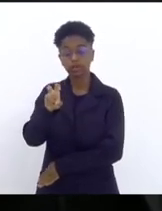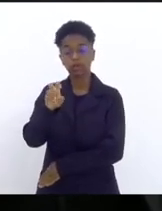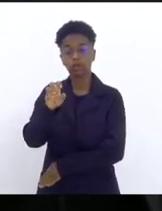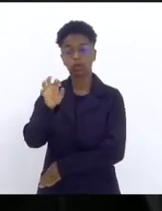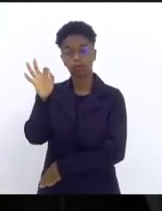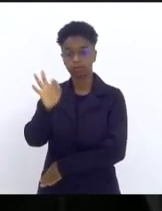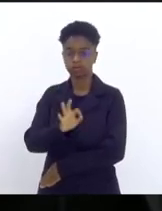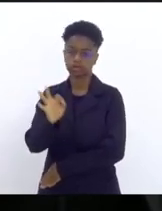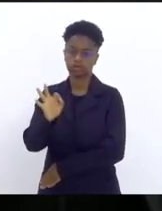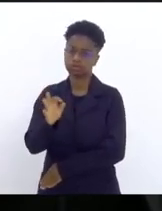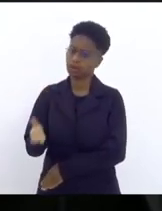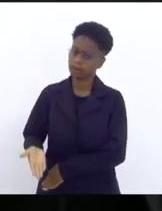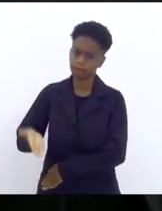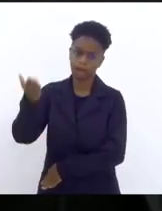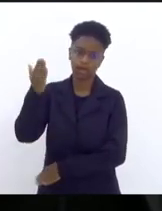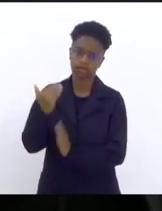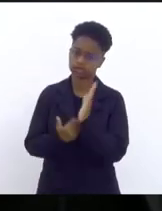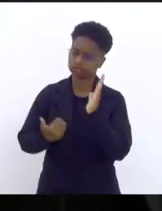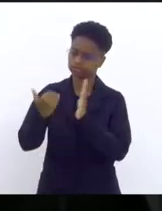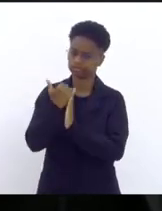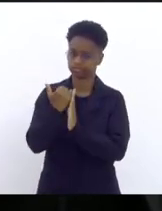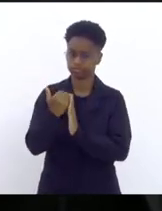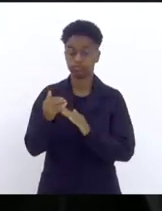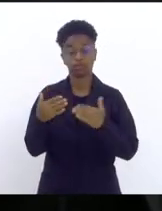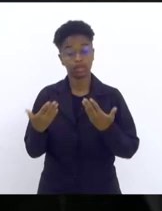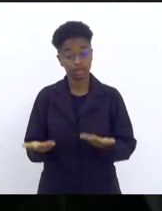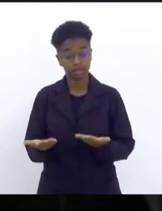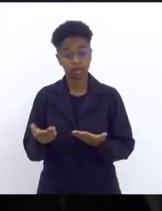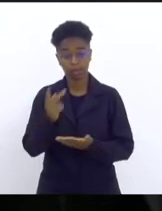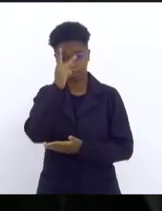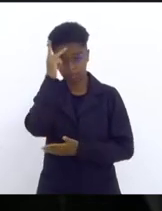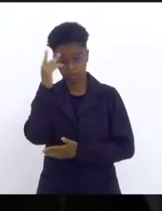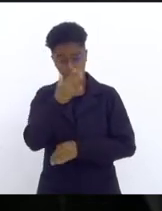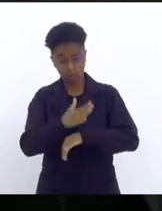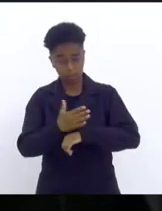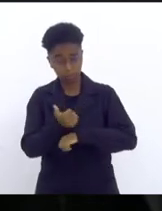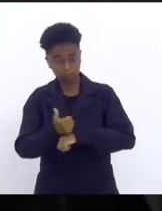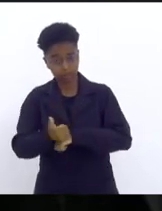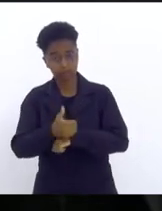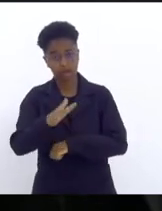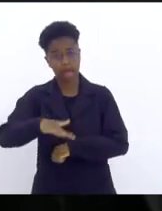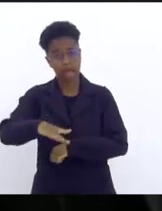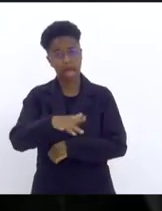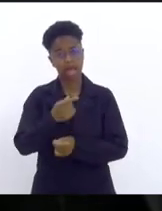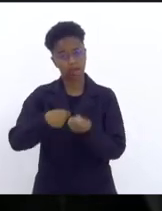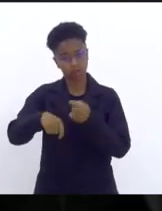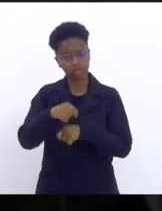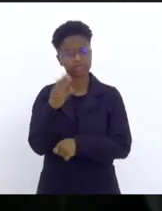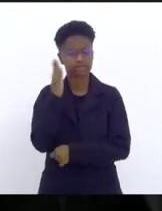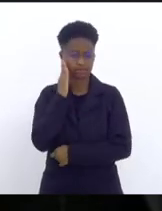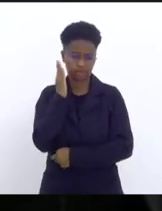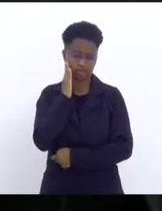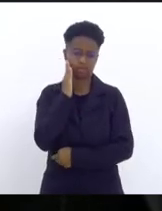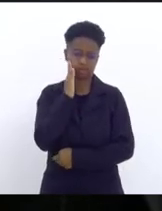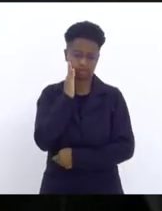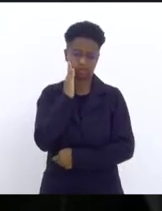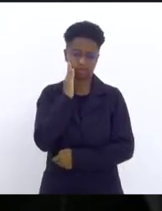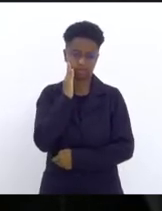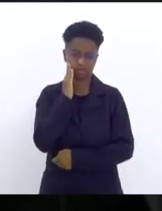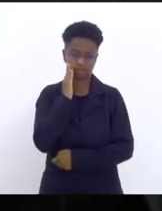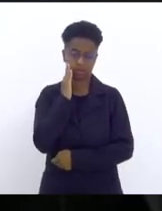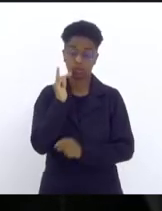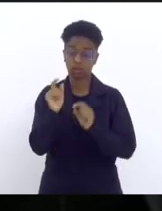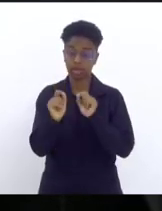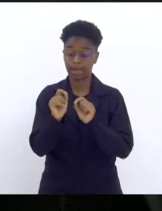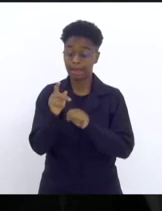percentuais os economistas sabem muito bem que